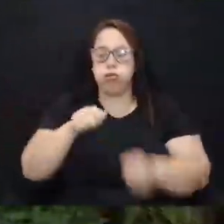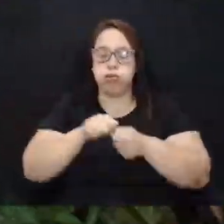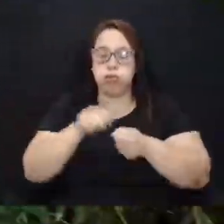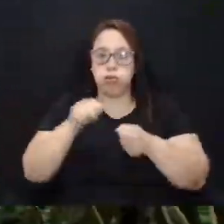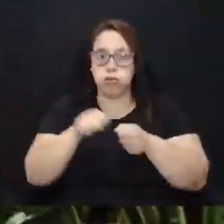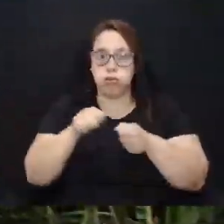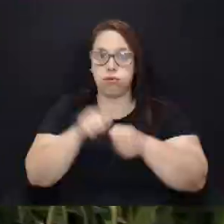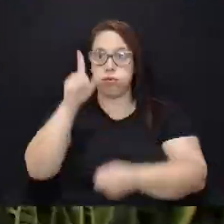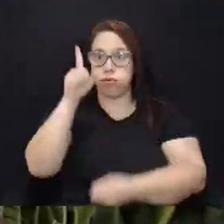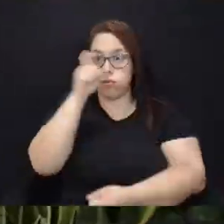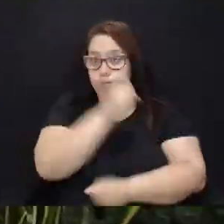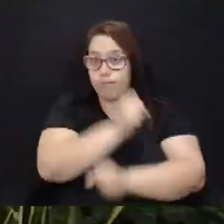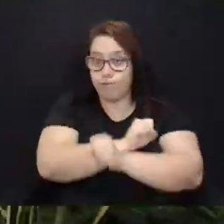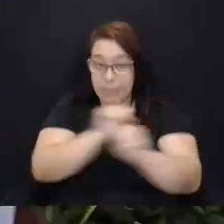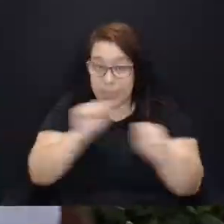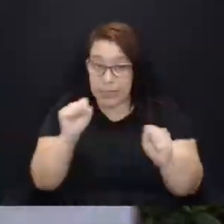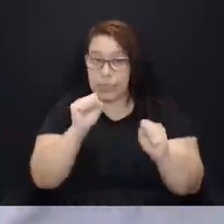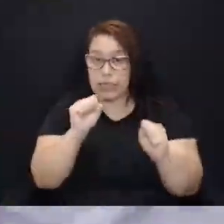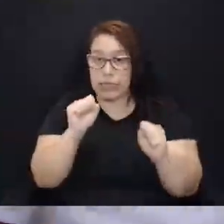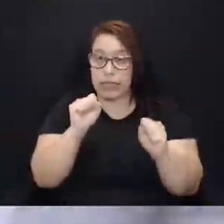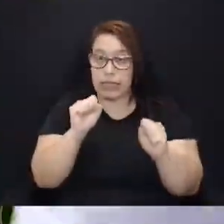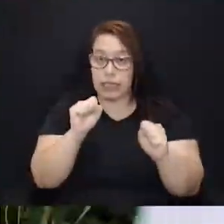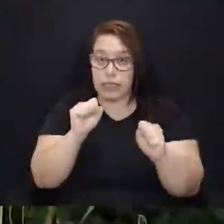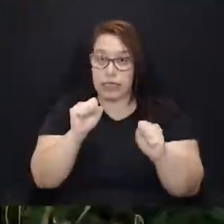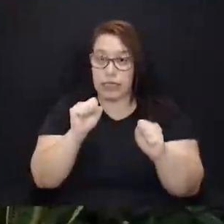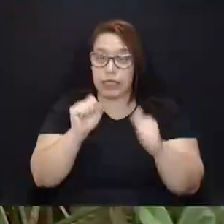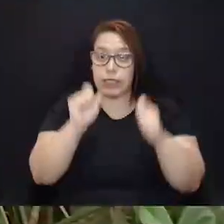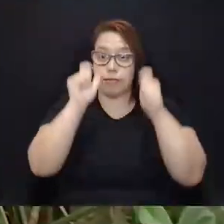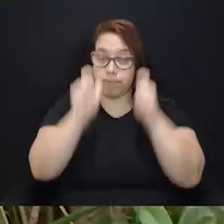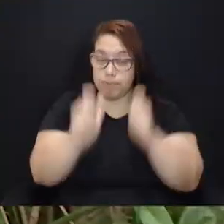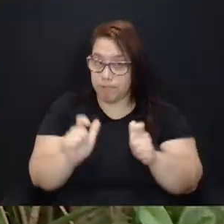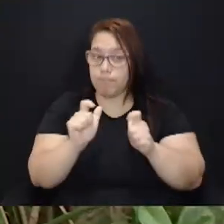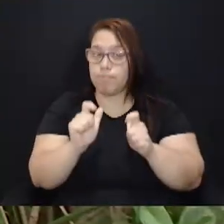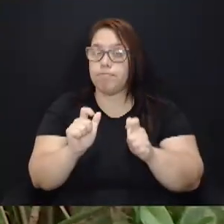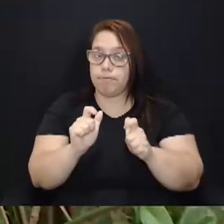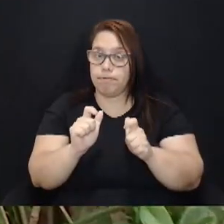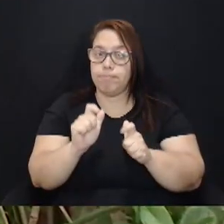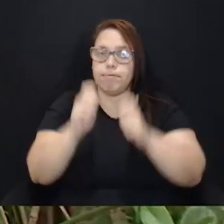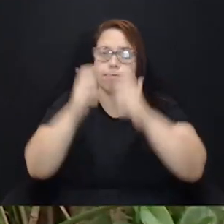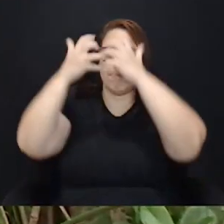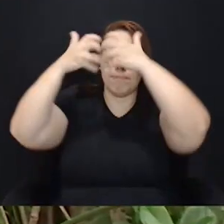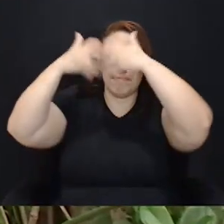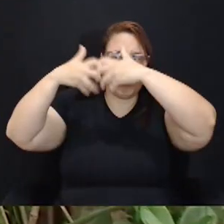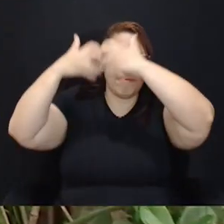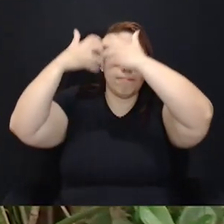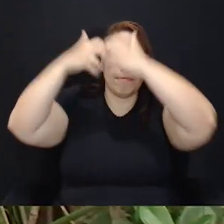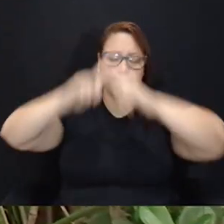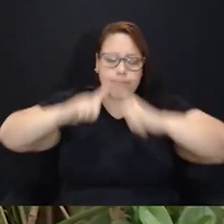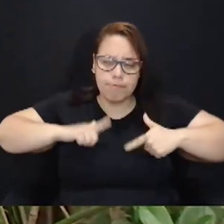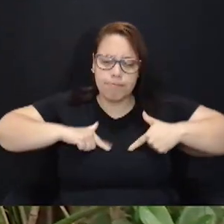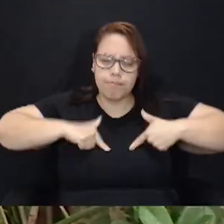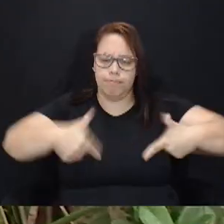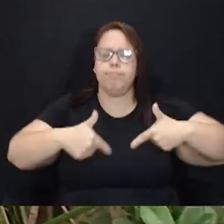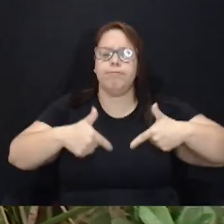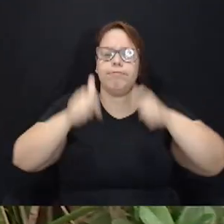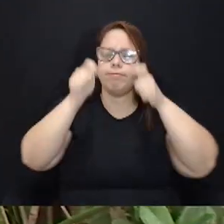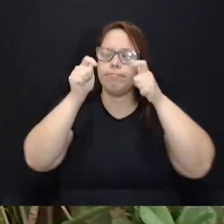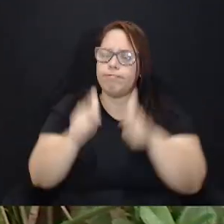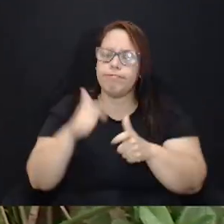dentro dele. E aqui é um espaço de reflexão, um espaço de luta, um espaço onde